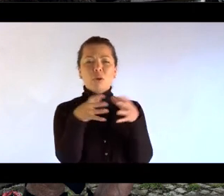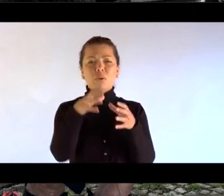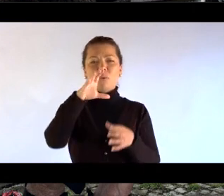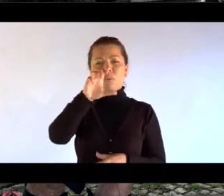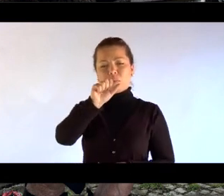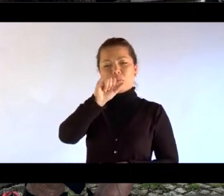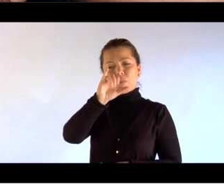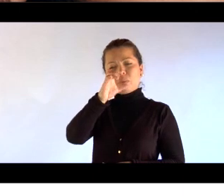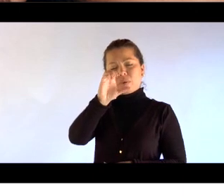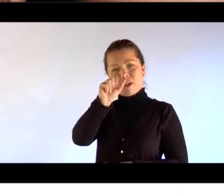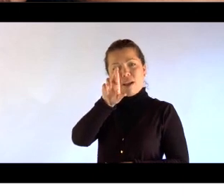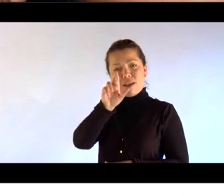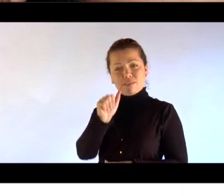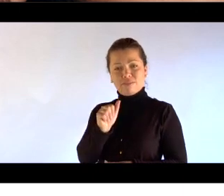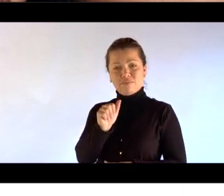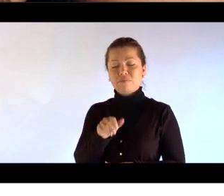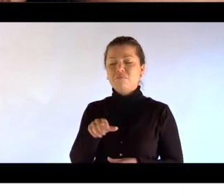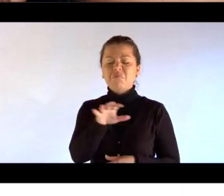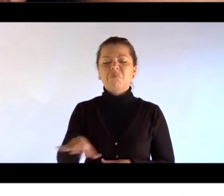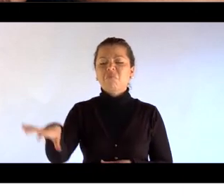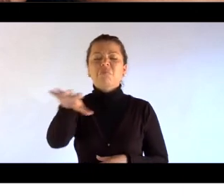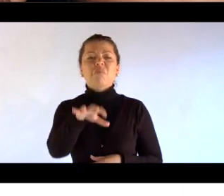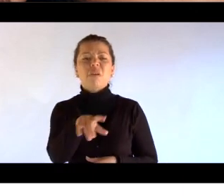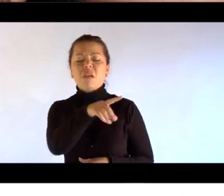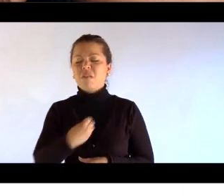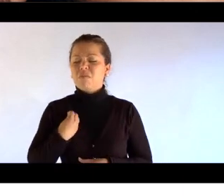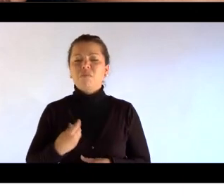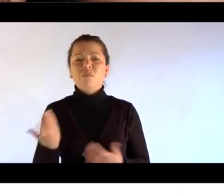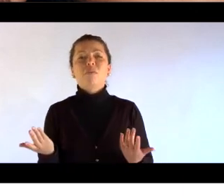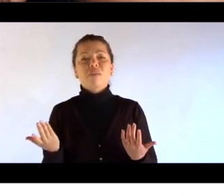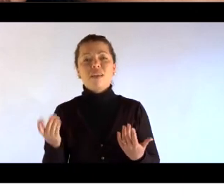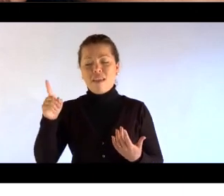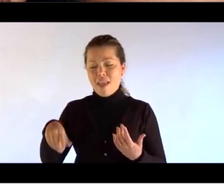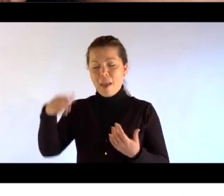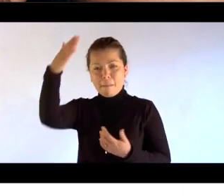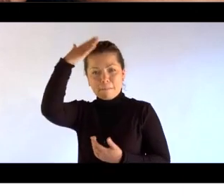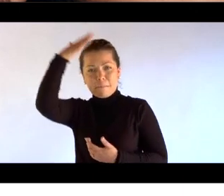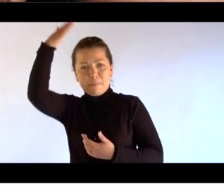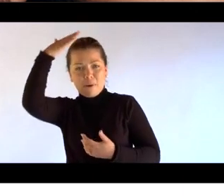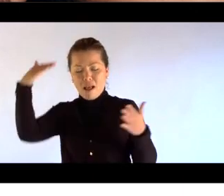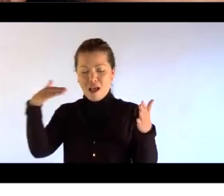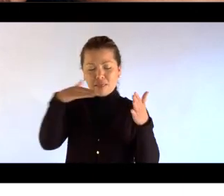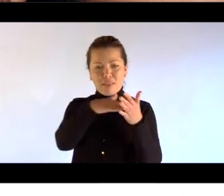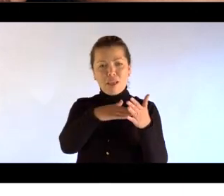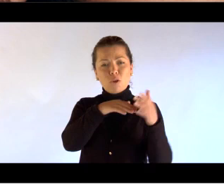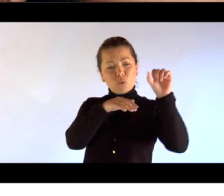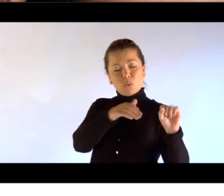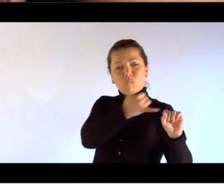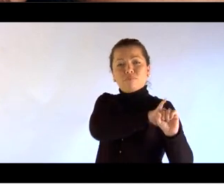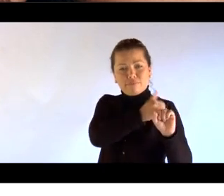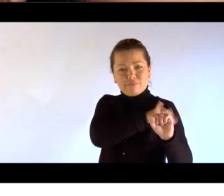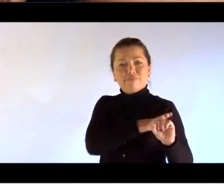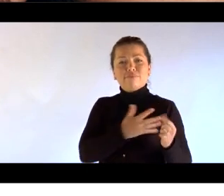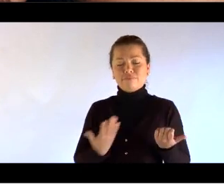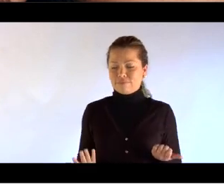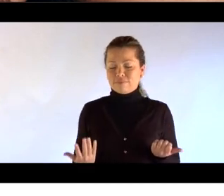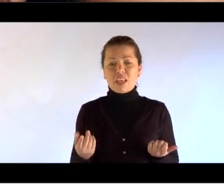concedidas pelo santo ganharam eco. Hoje, Iguape é considerada um dos grandes centros de peregrinação do